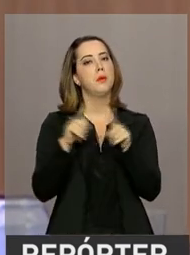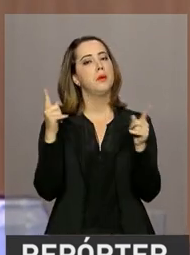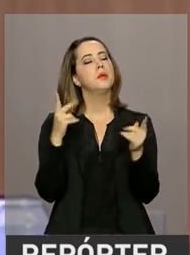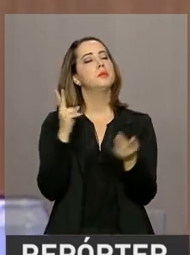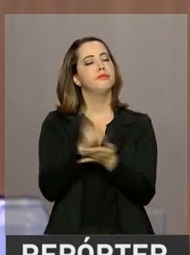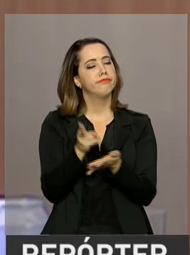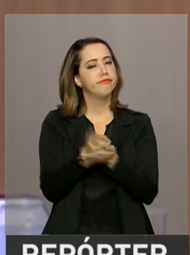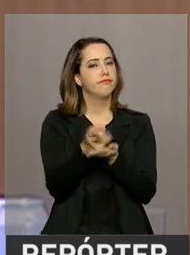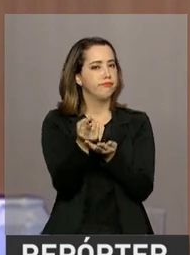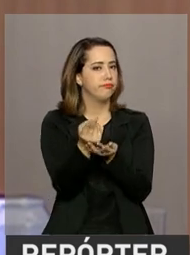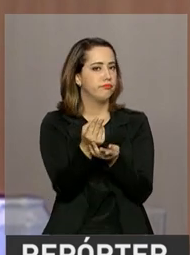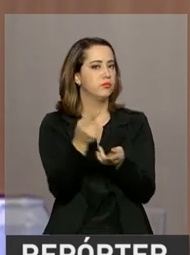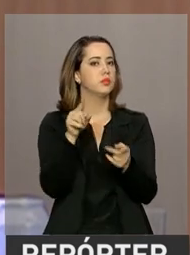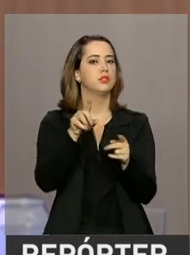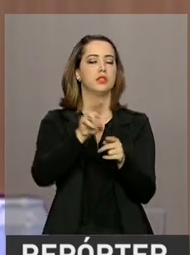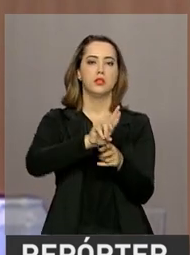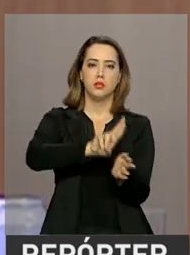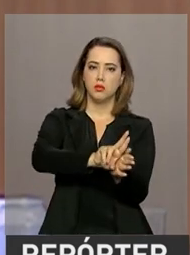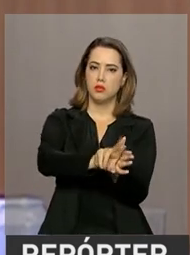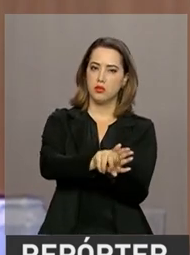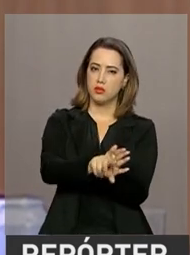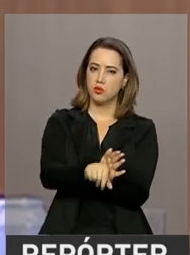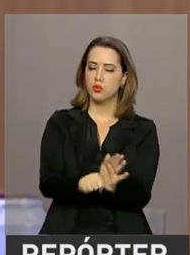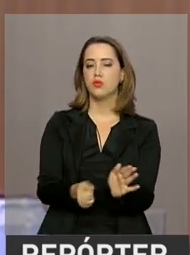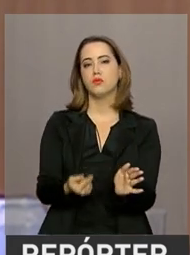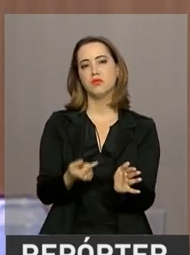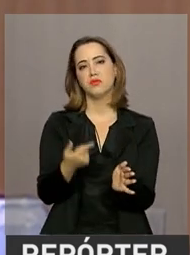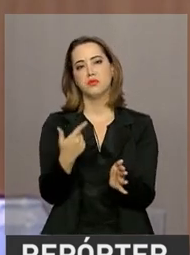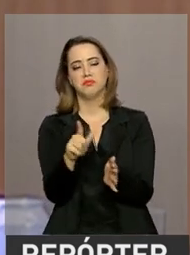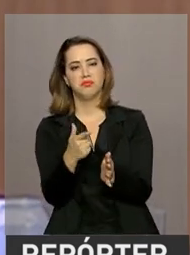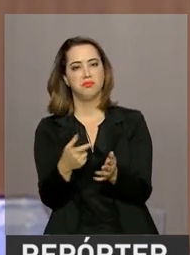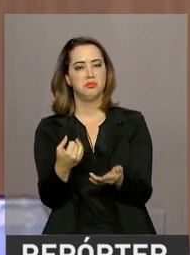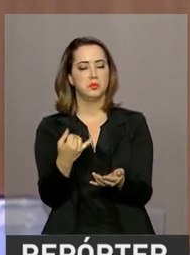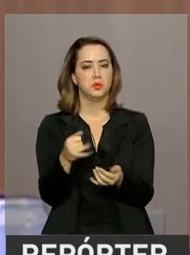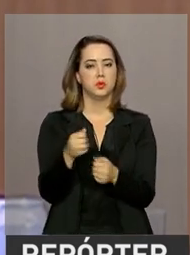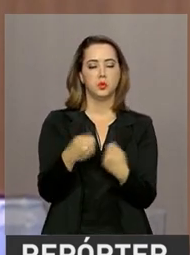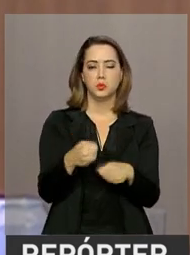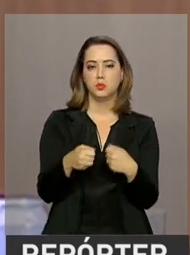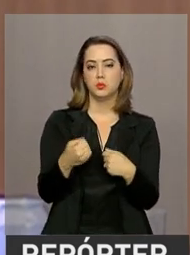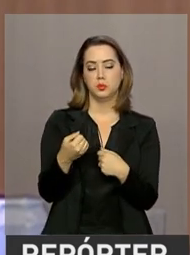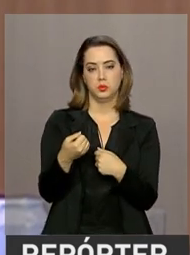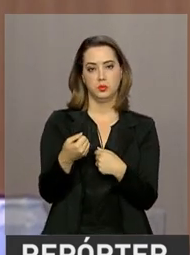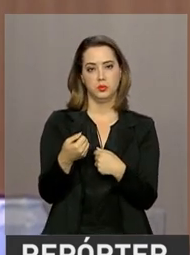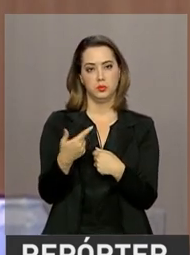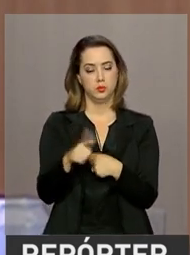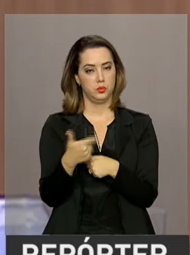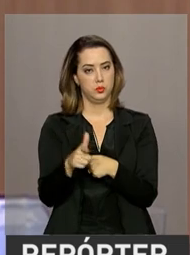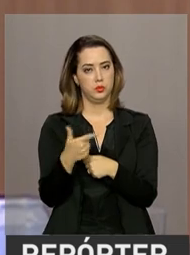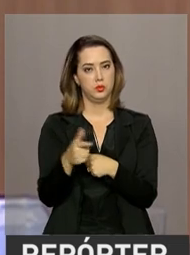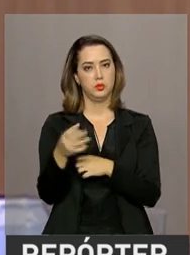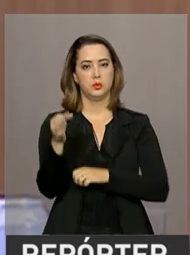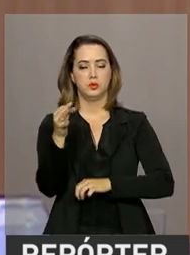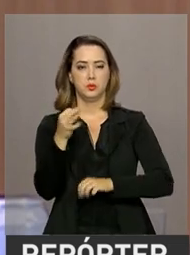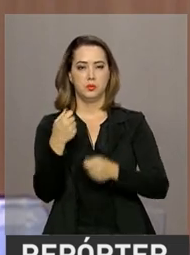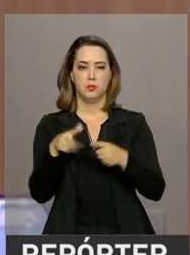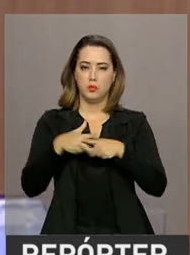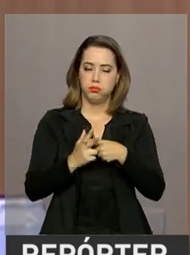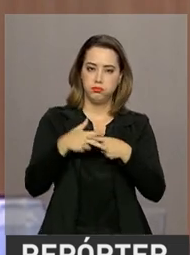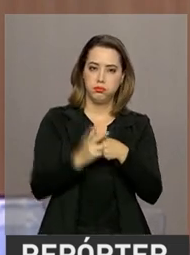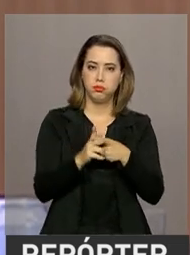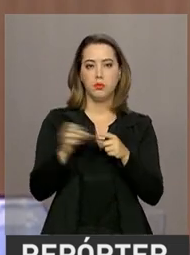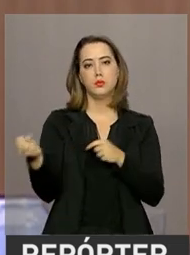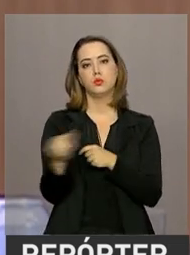caso a magnitude do desvio não justifica a necessidade de adotar uma meta ajustada